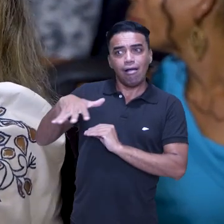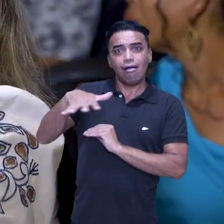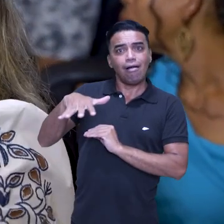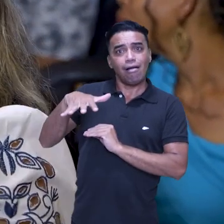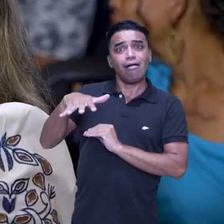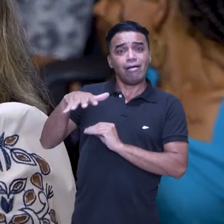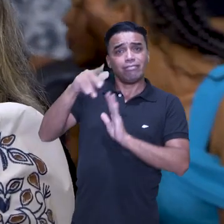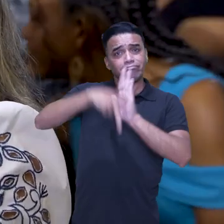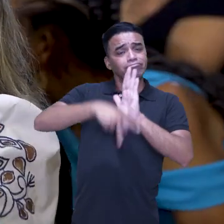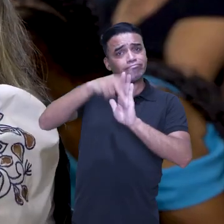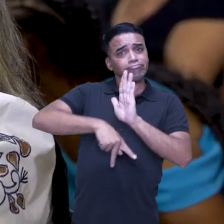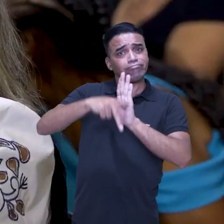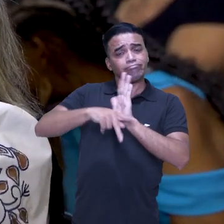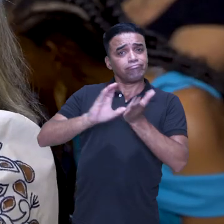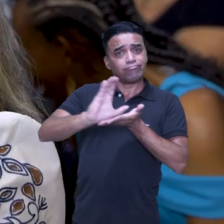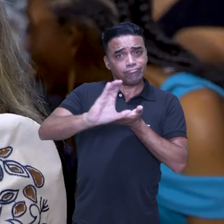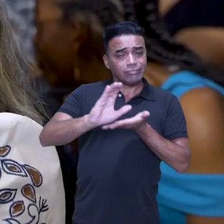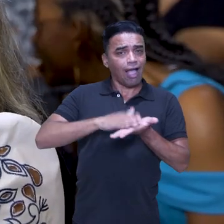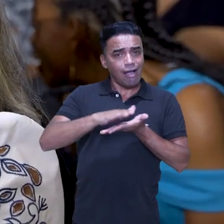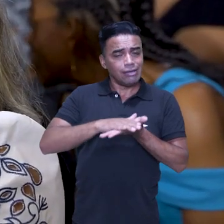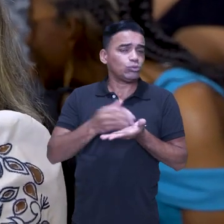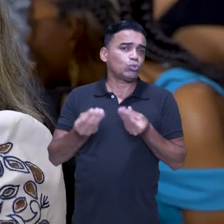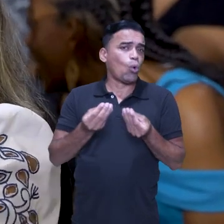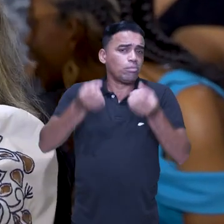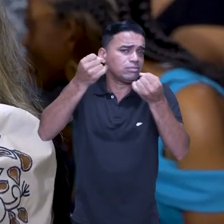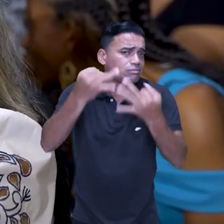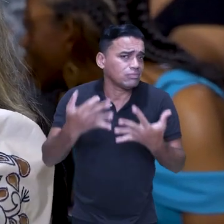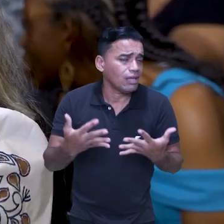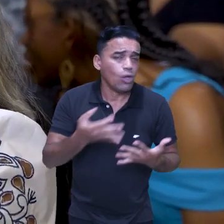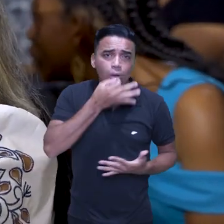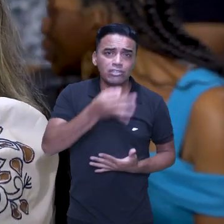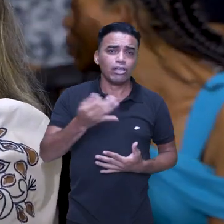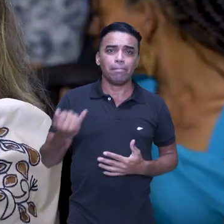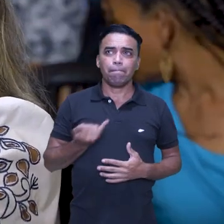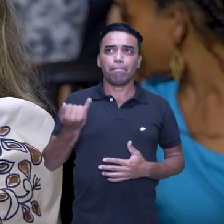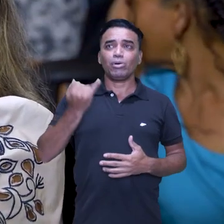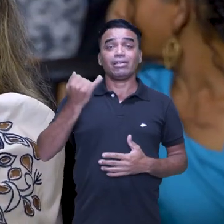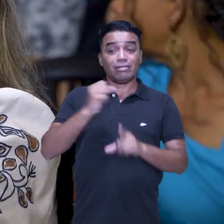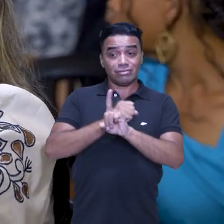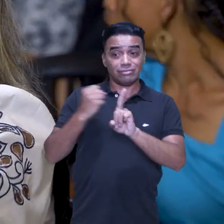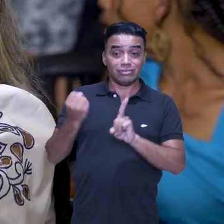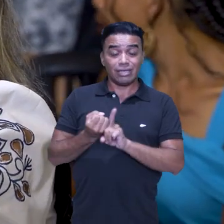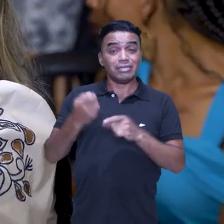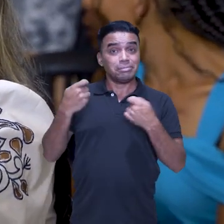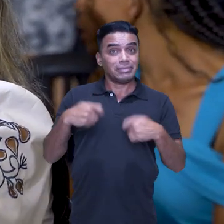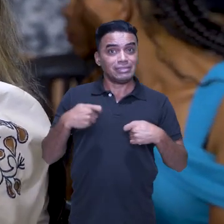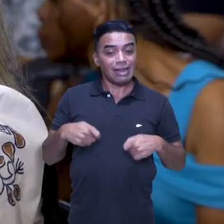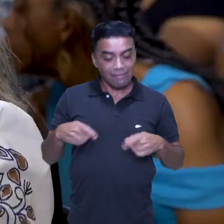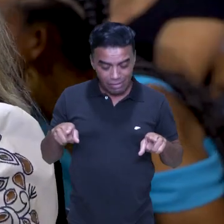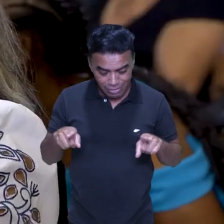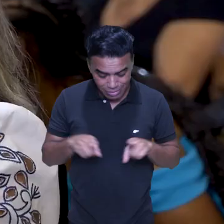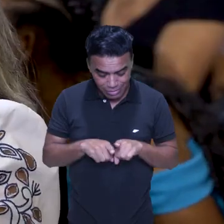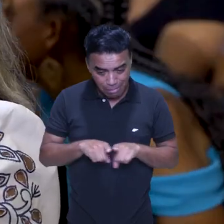para esses projetos, que ela falasse mais um pouquinho, porque eu achei muito importante, eu acho que a sociedade deveria também